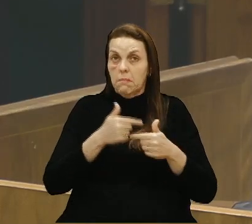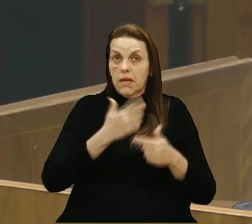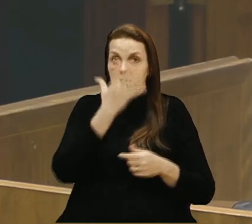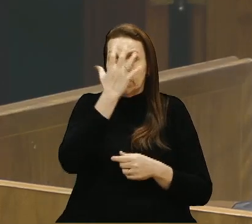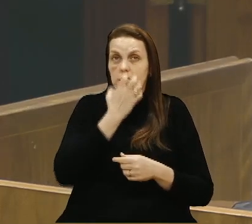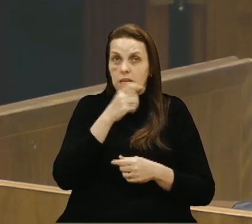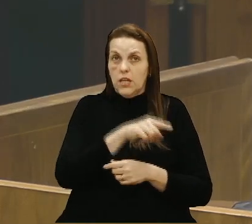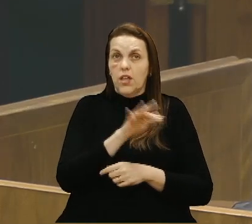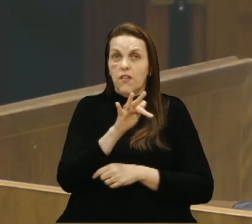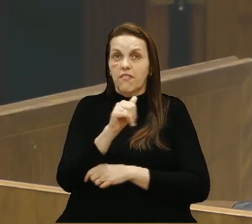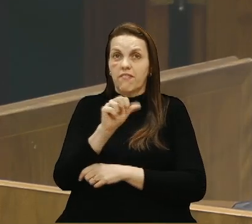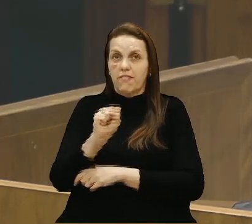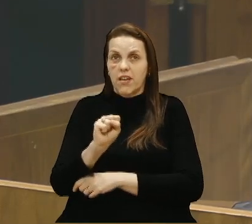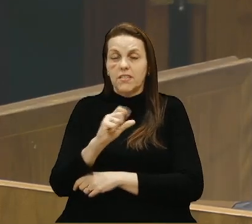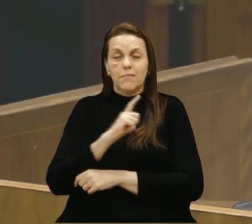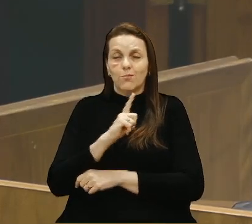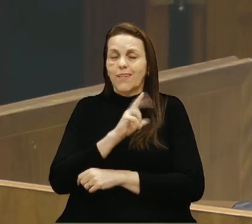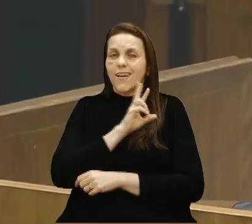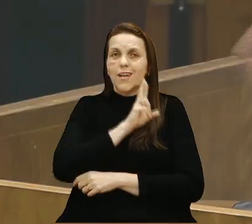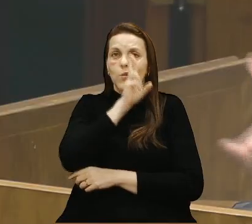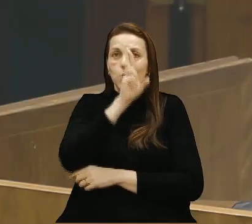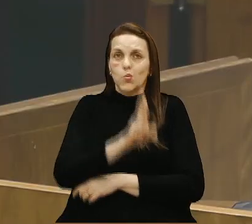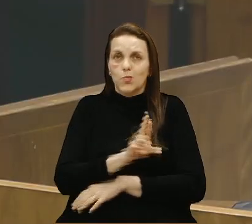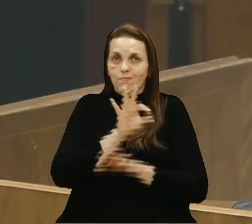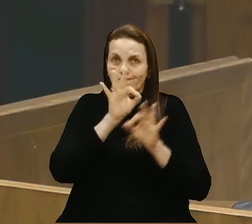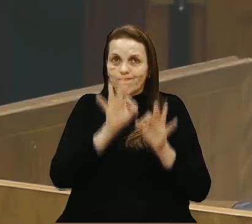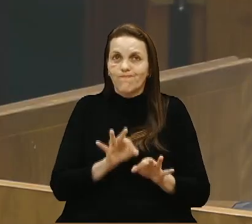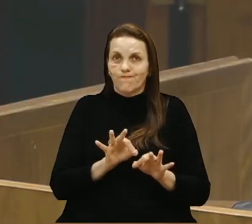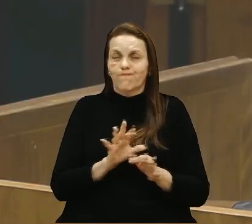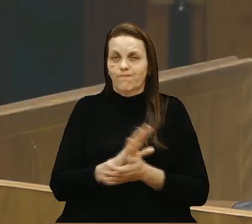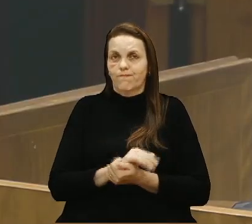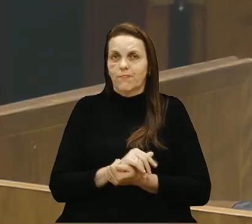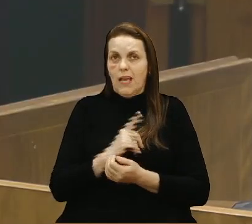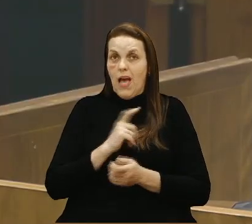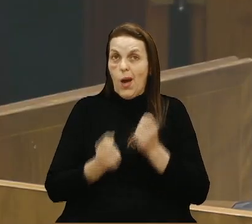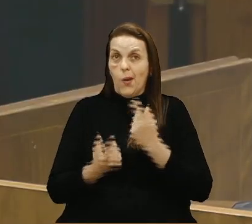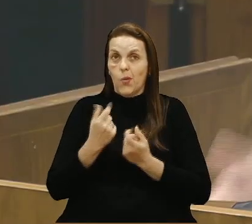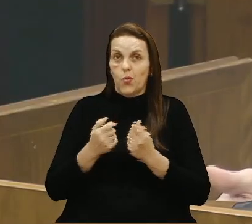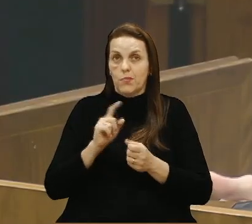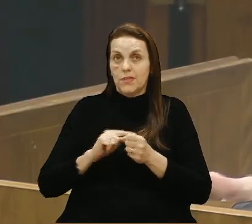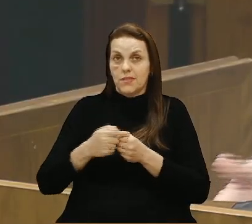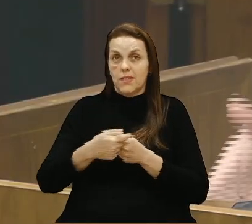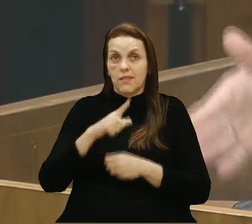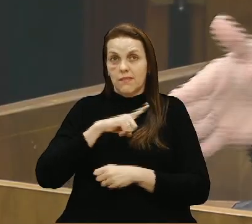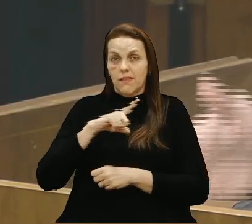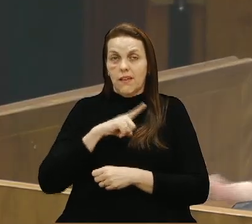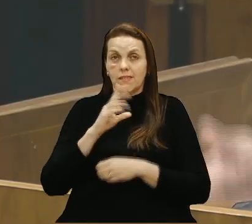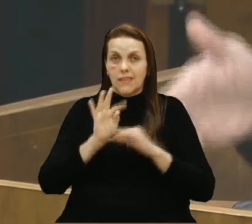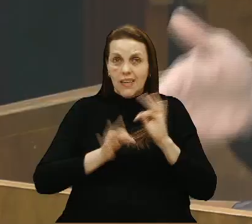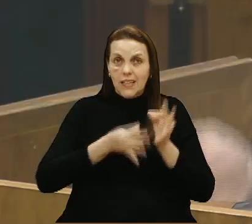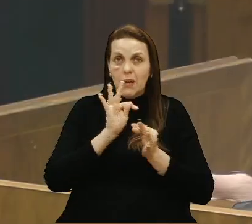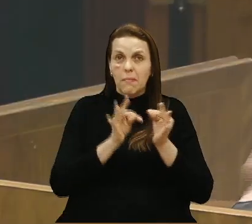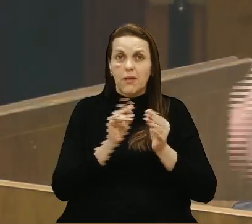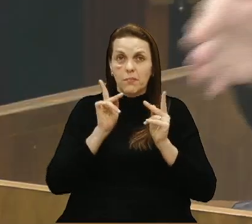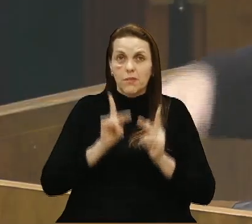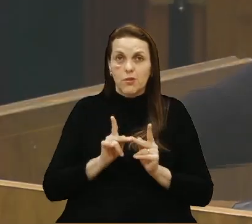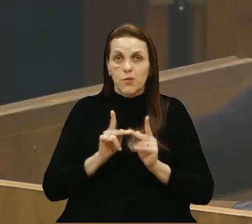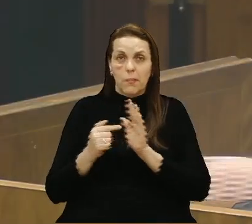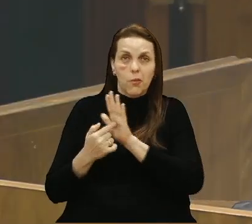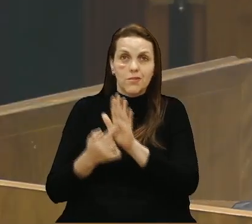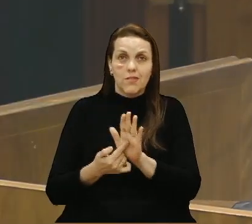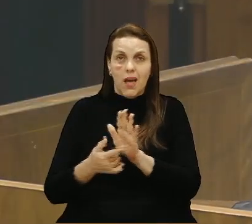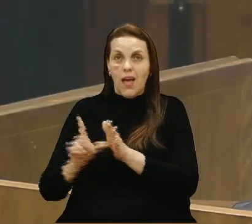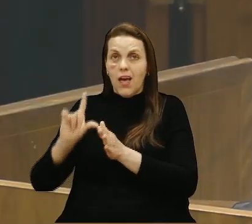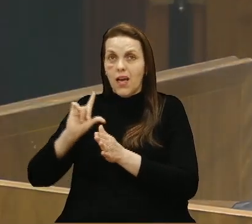na FAS, mas eu vou dizer que a gente não tem um resultado mais preciso, como algumas cidades têm, né? Tratando aquela pessoa, mostrando o antes e o depois, quantos